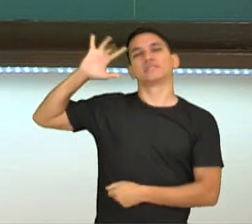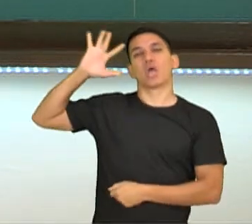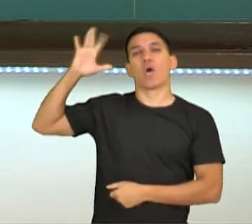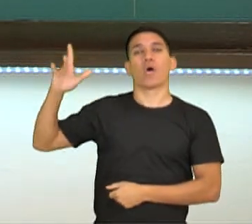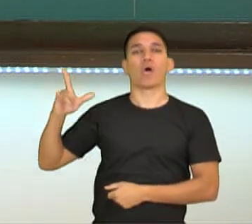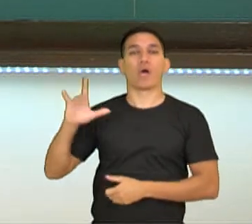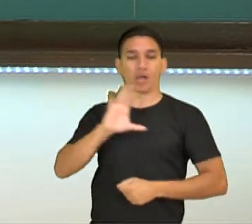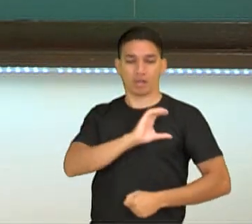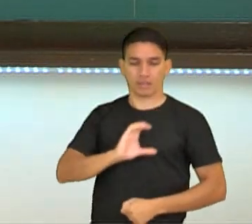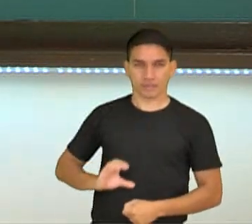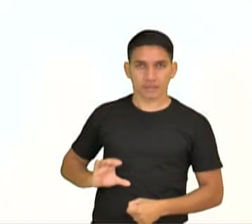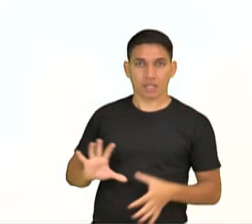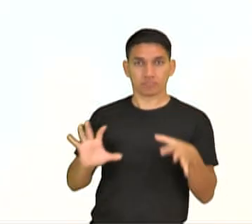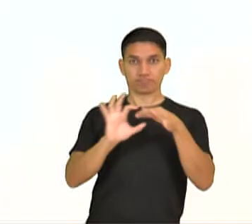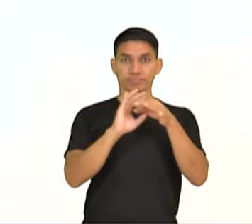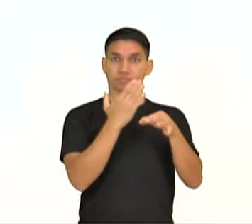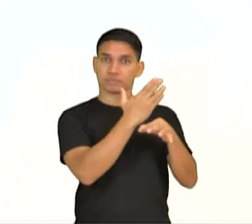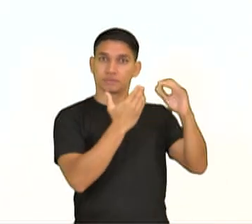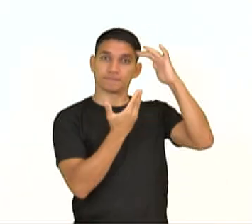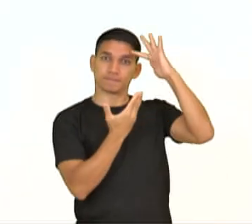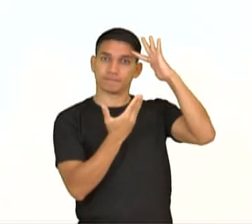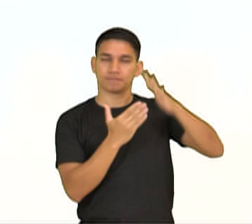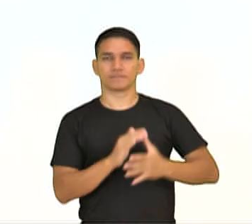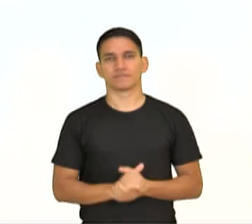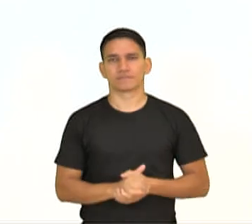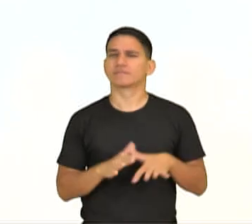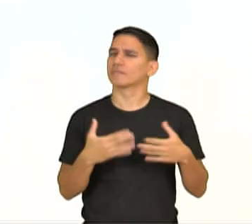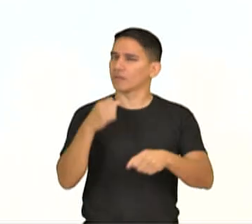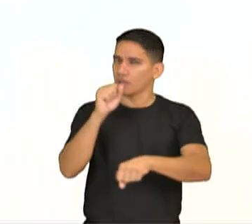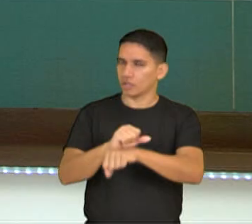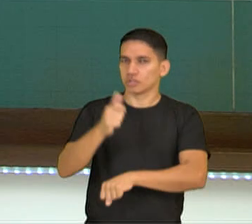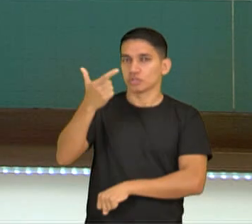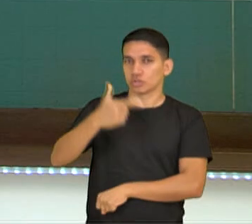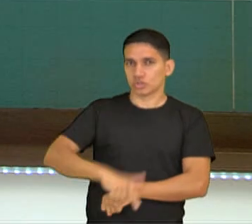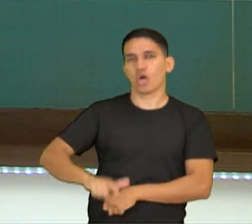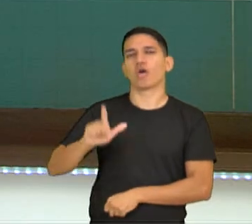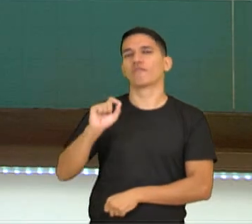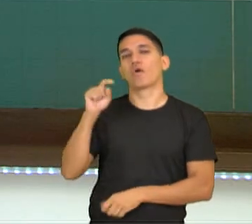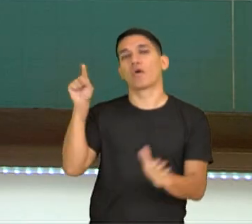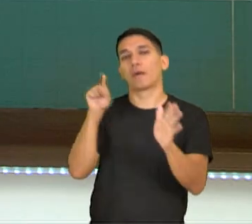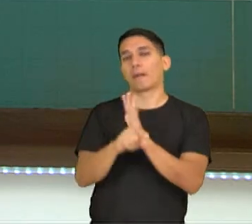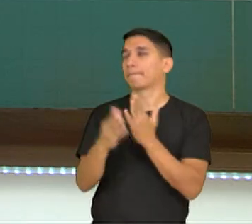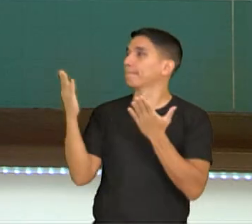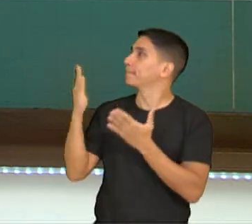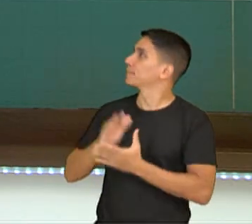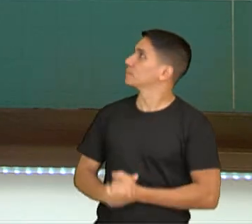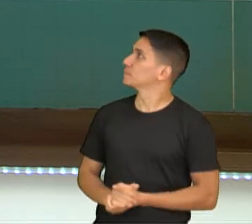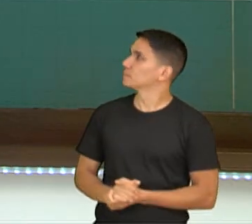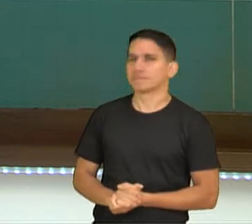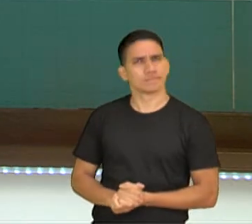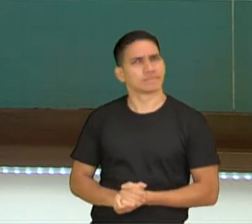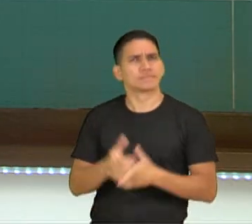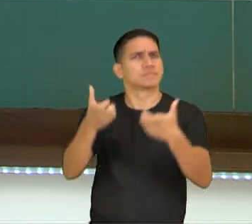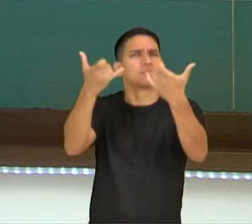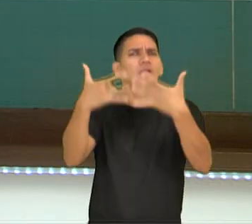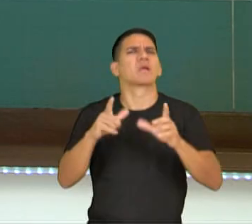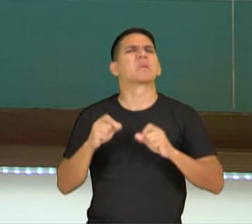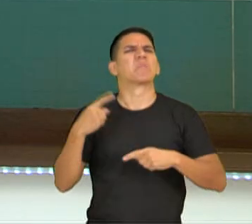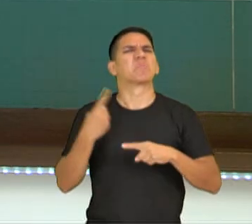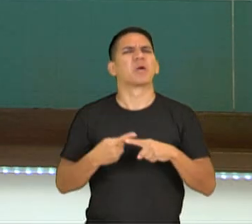a partir da filosofia. Então, vamos parar mais uma vez e pensar a respeito dessa questão. Explique a função